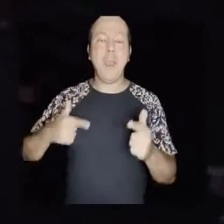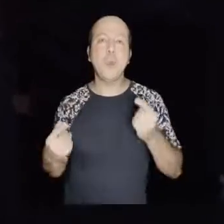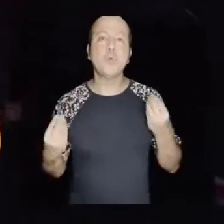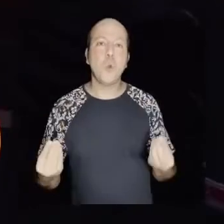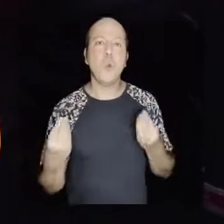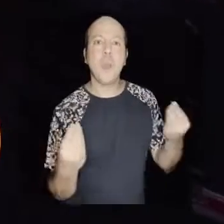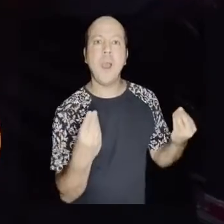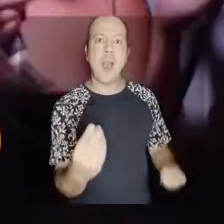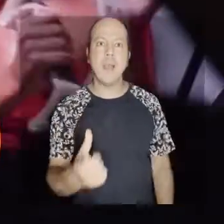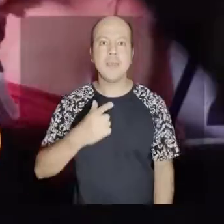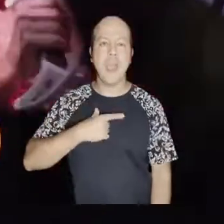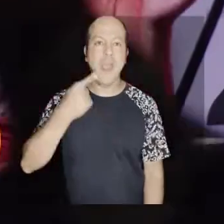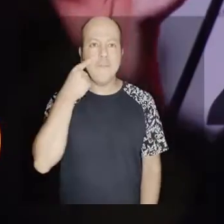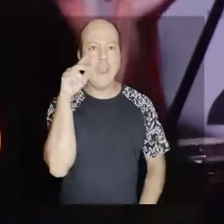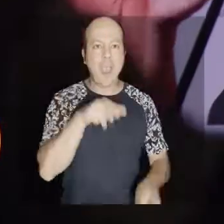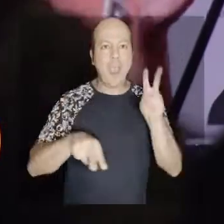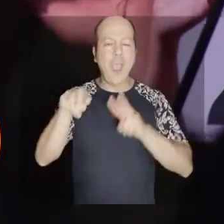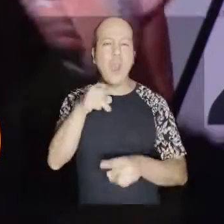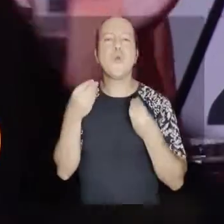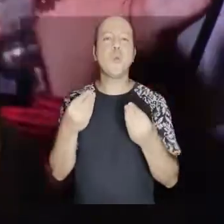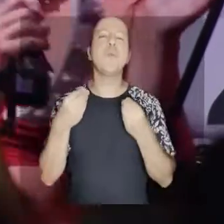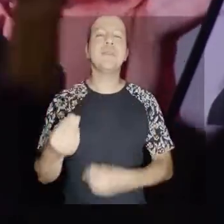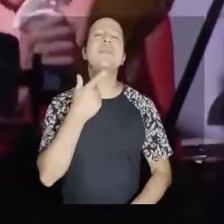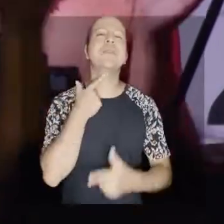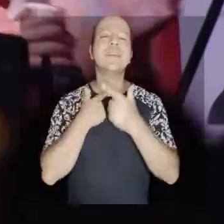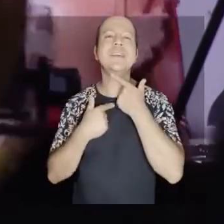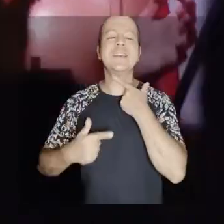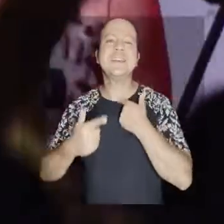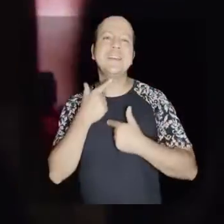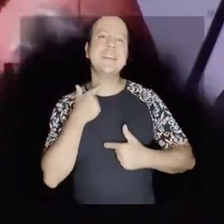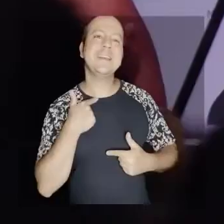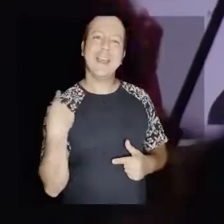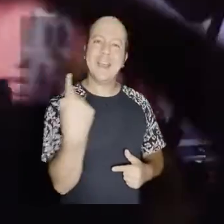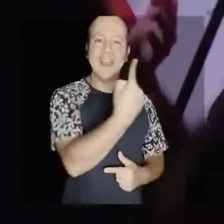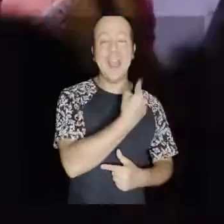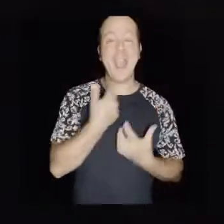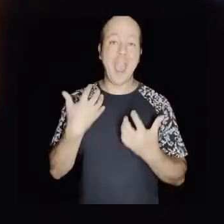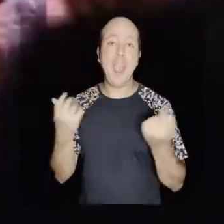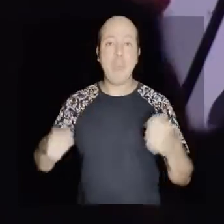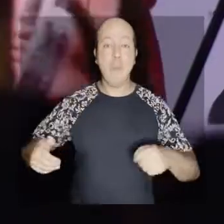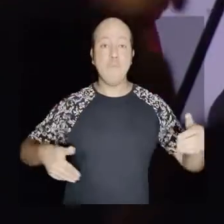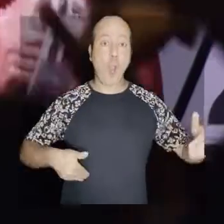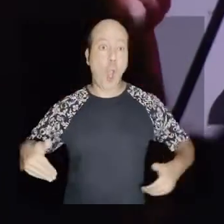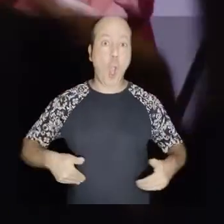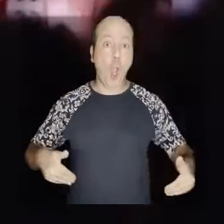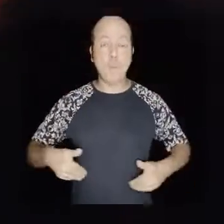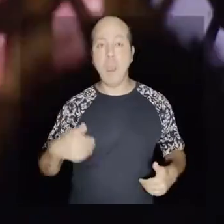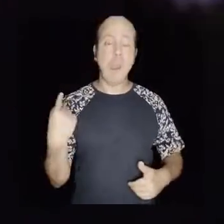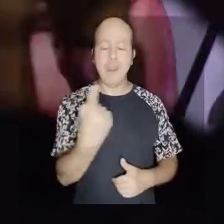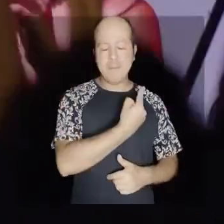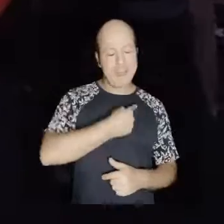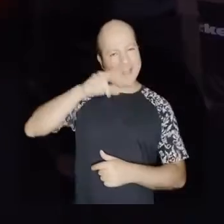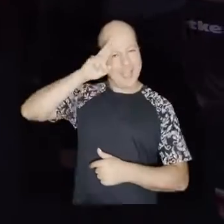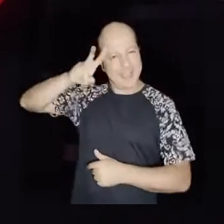Dora e Rubio cantam muito outro. Júlia no bandeiro. Em letras pretas, Lambulan. Júlia Mestre, Zé Ibarra,